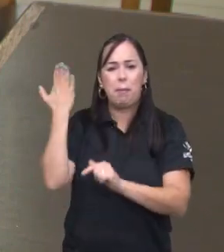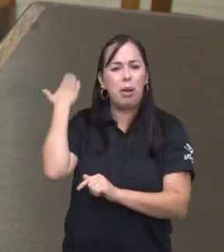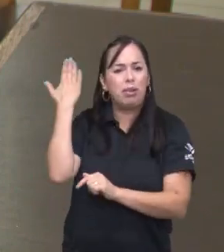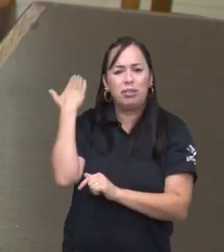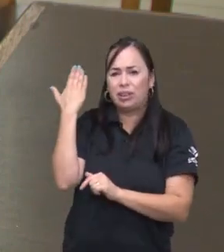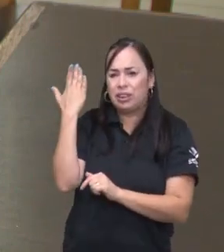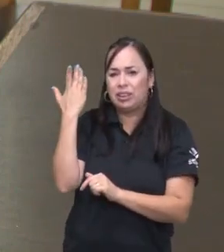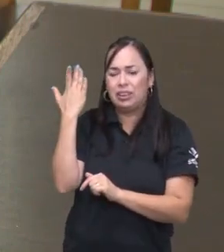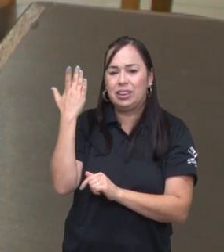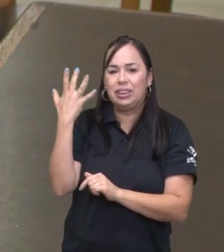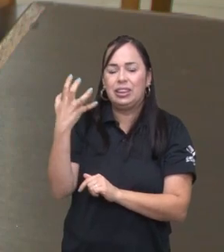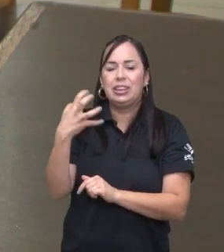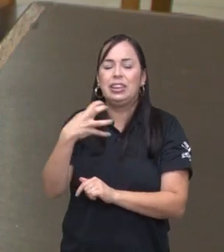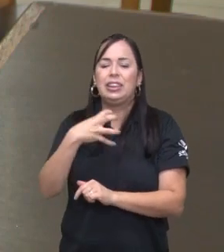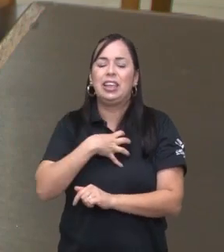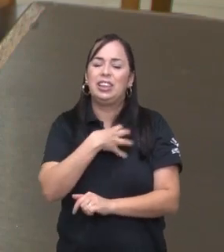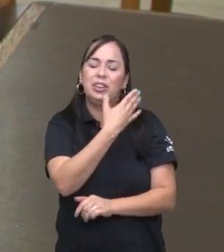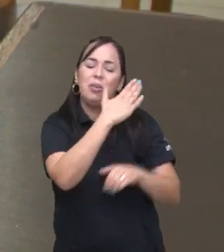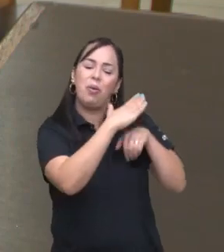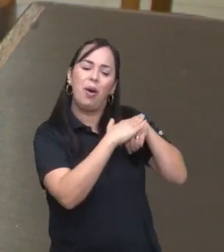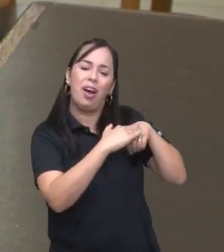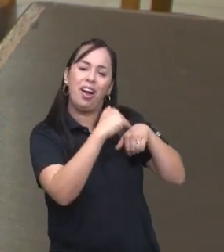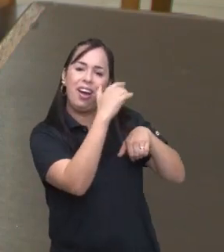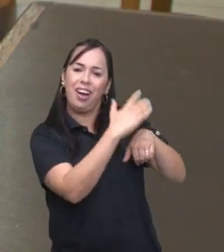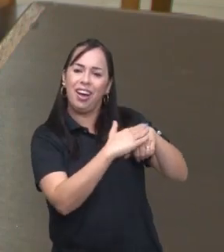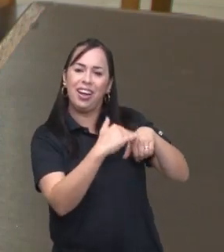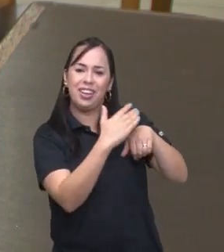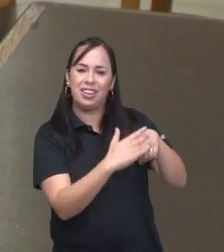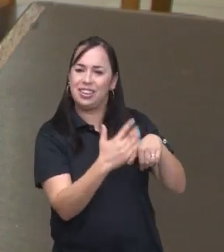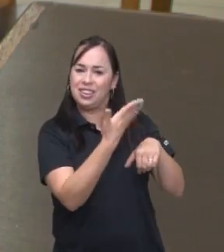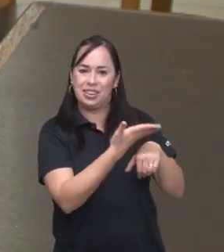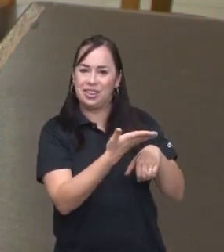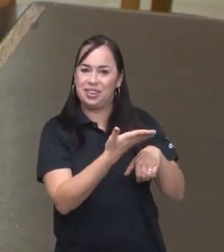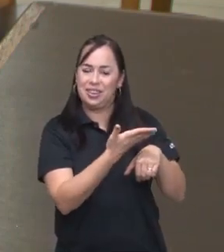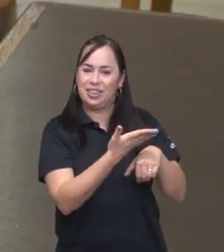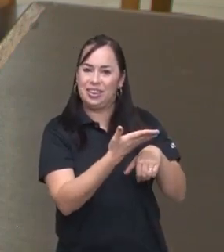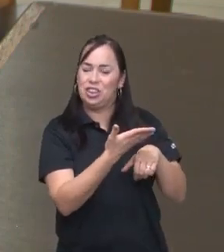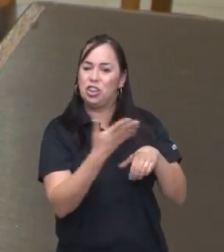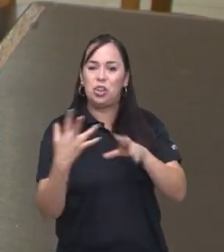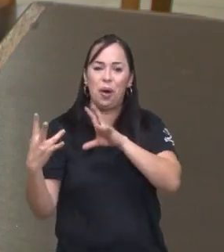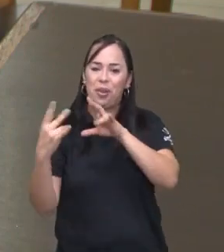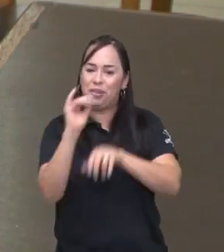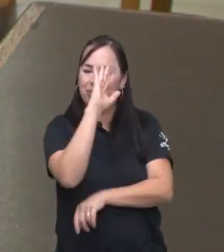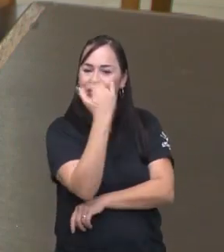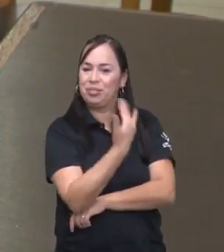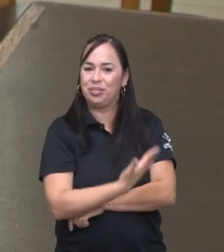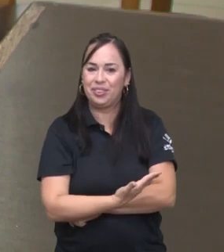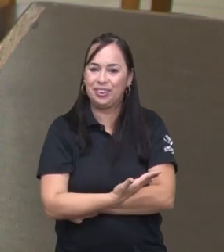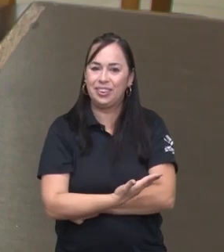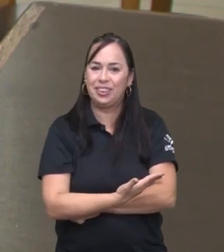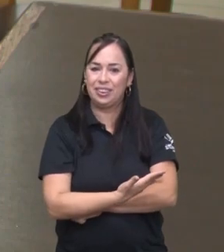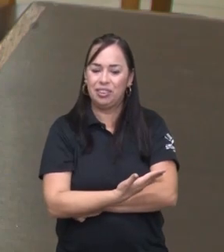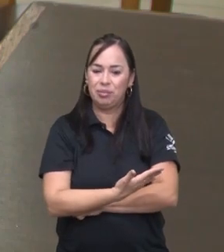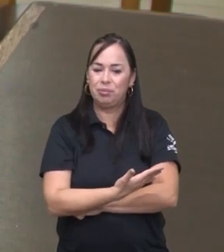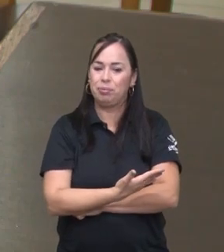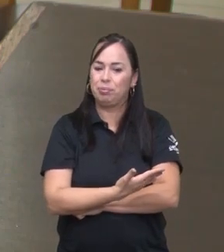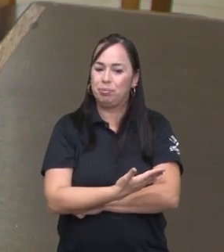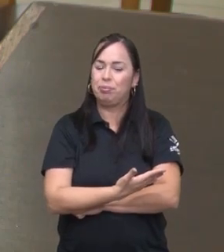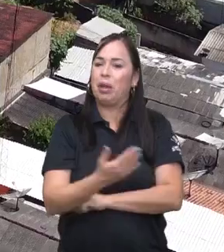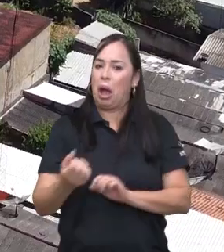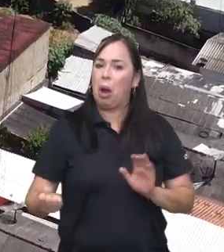têm esse carinho pela Dona Albina. Isso não passou despercebido, né? Uma coisa que marcou